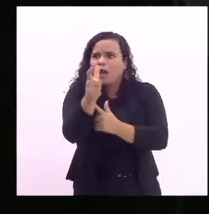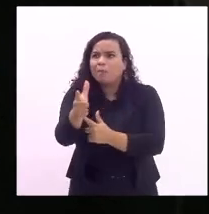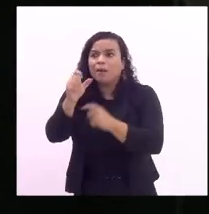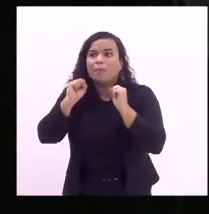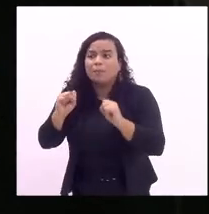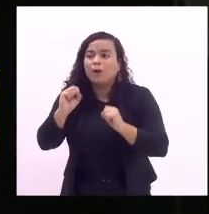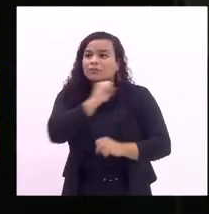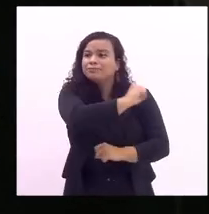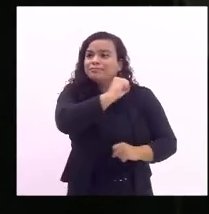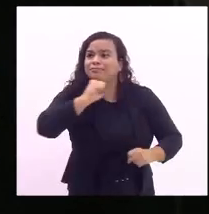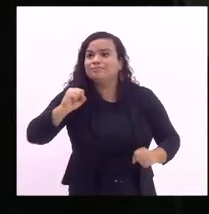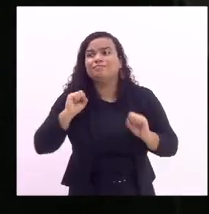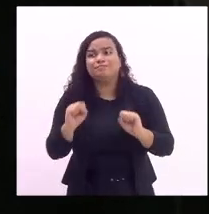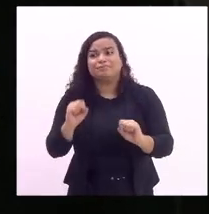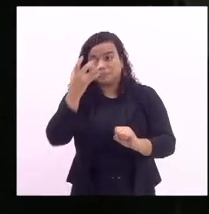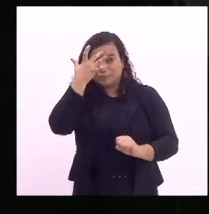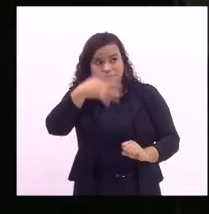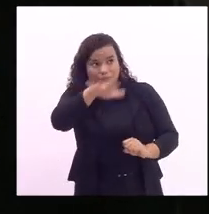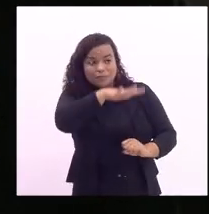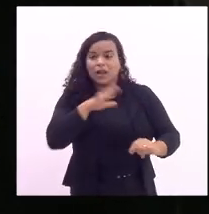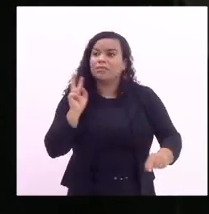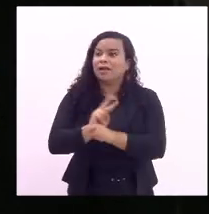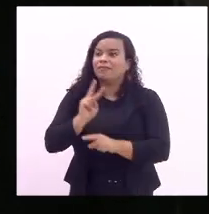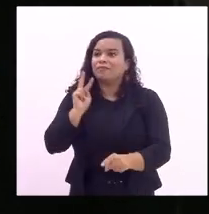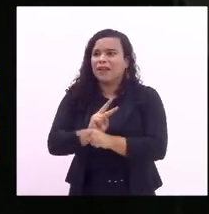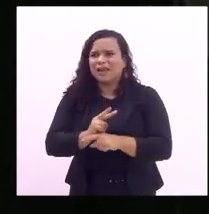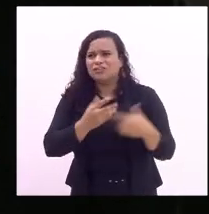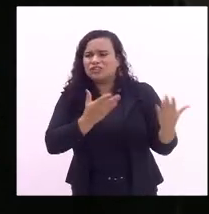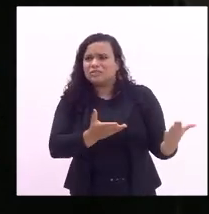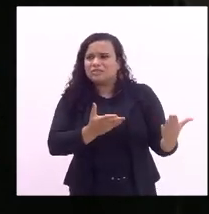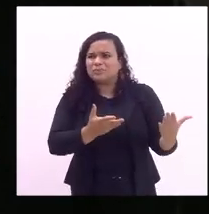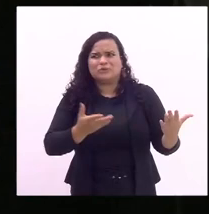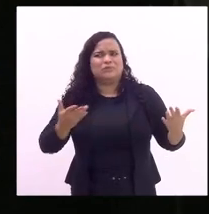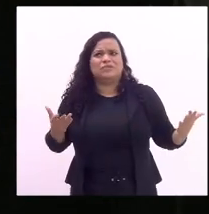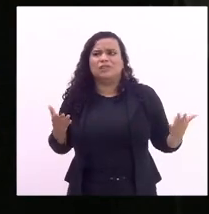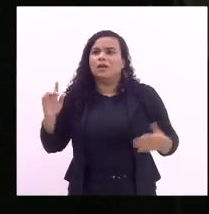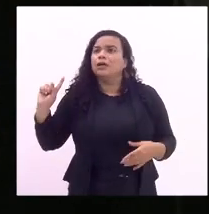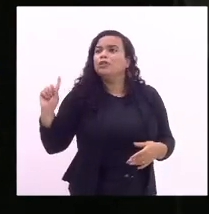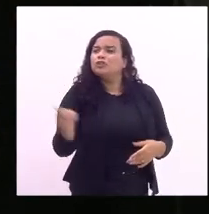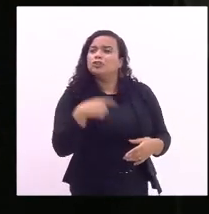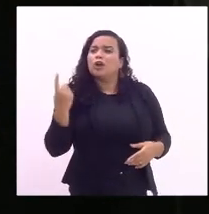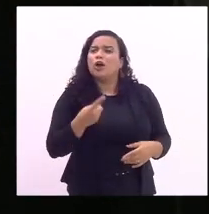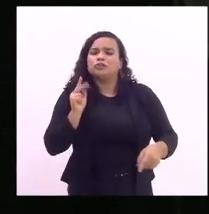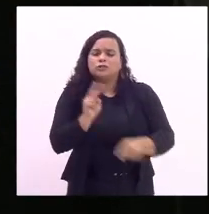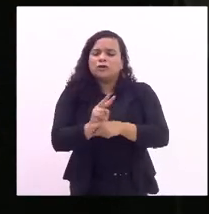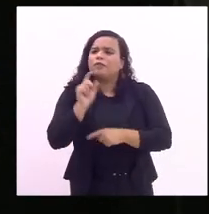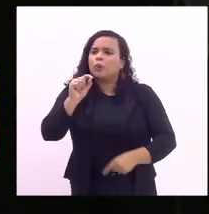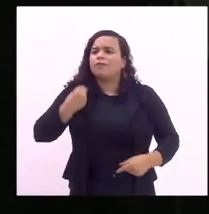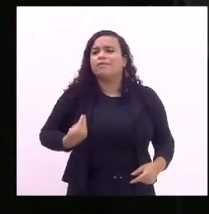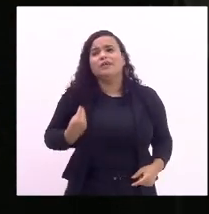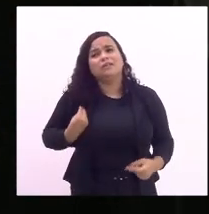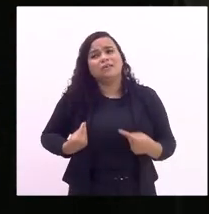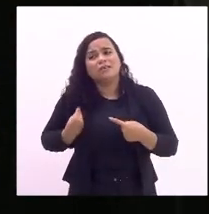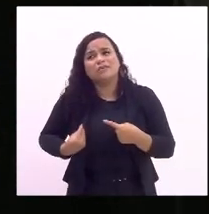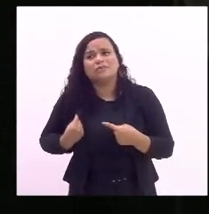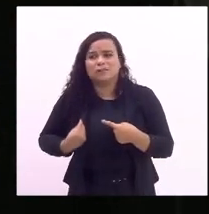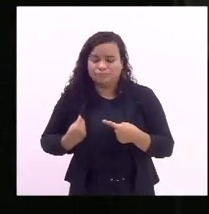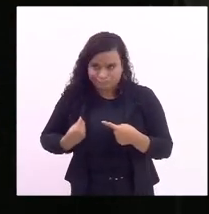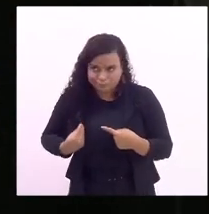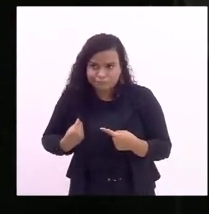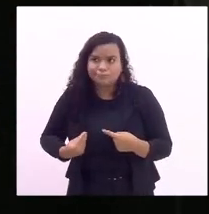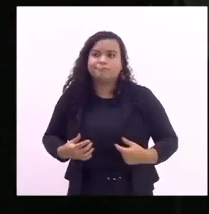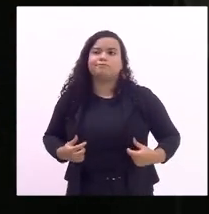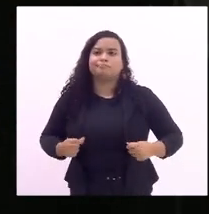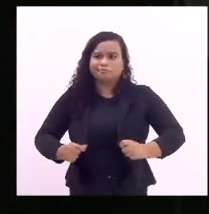que defendam esse tipo de coisa, nós que defendemos a vida, que defendemos